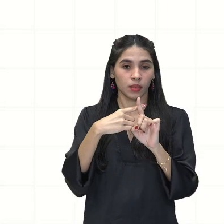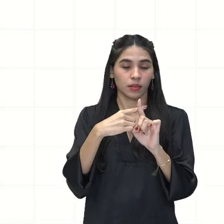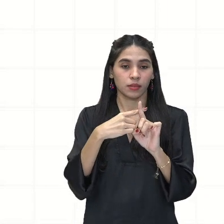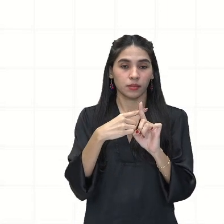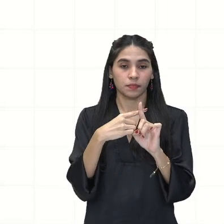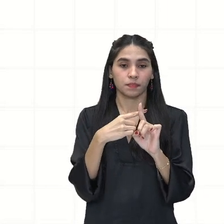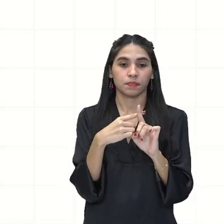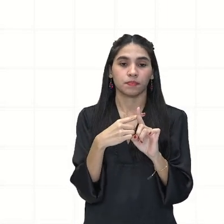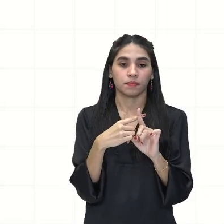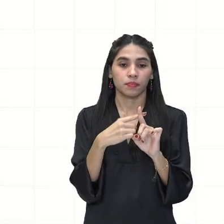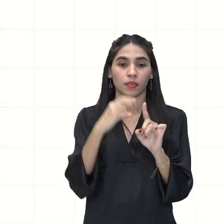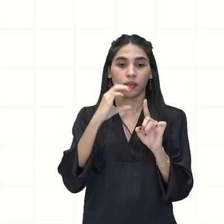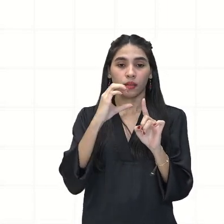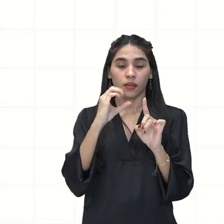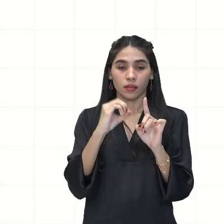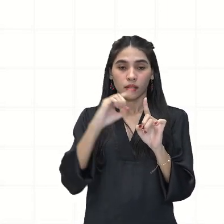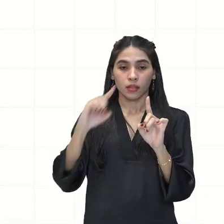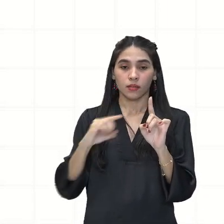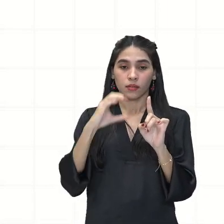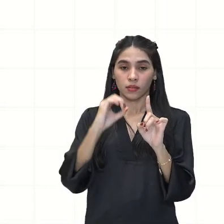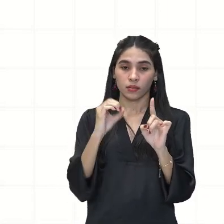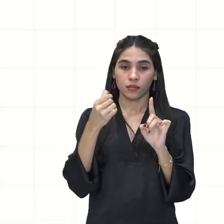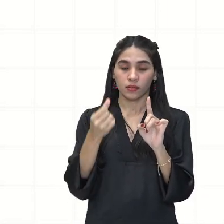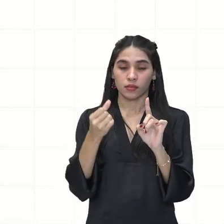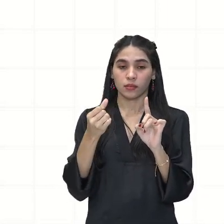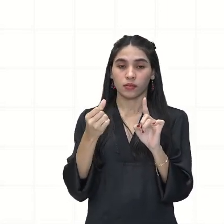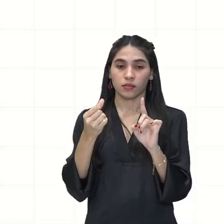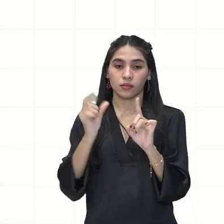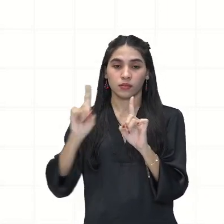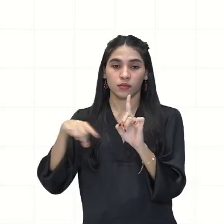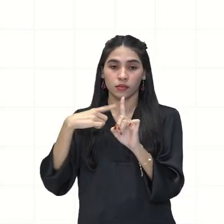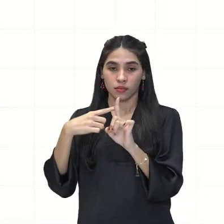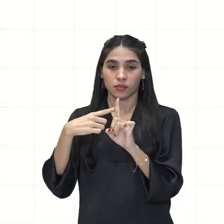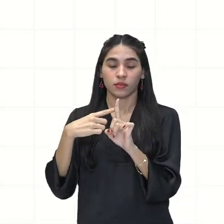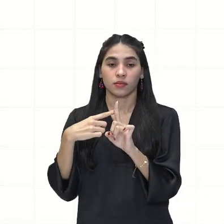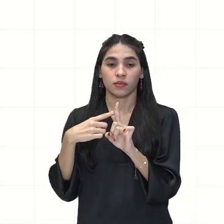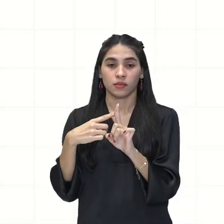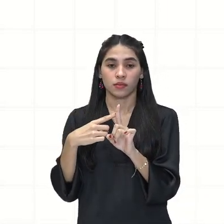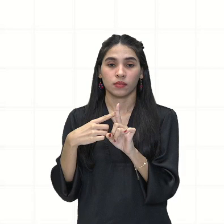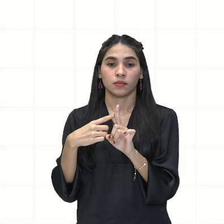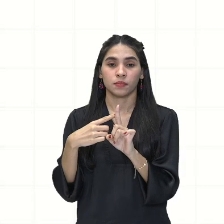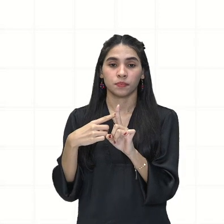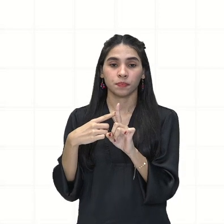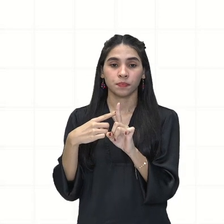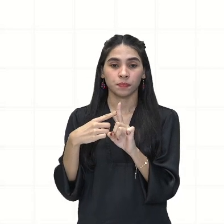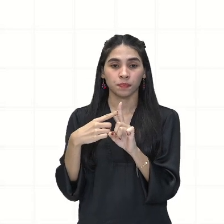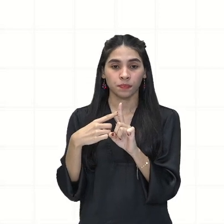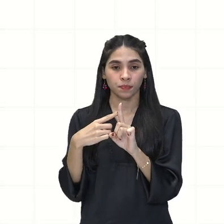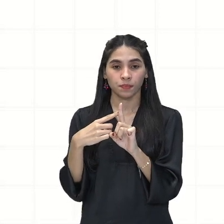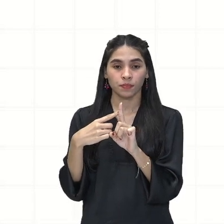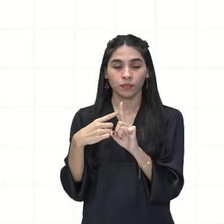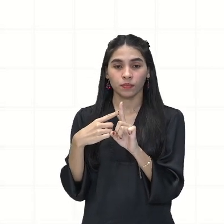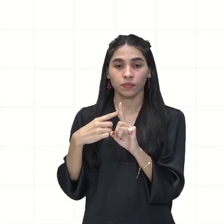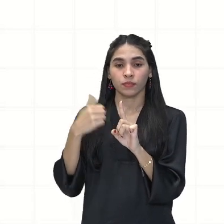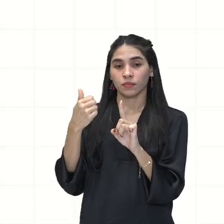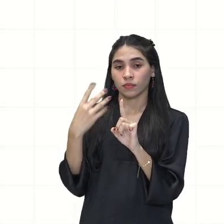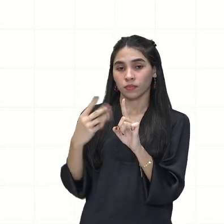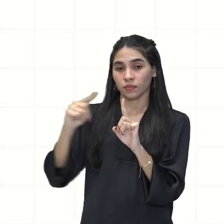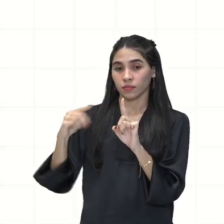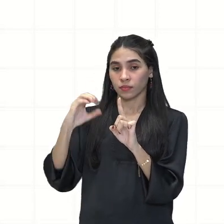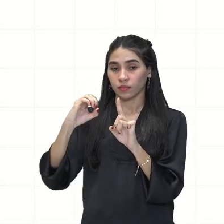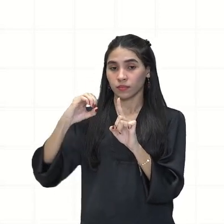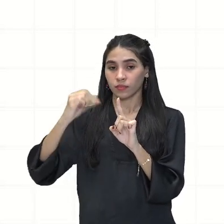5,06. 0,25 ao quadrado, 0,06. Menos 3,75 ao quadrado,